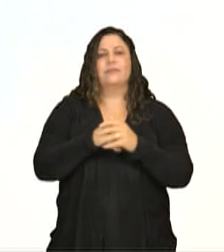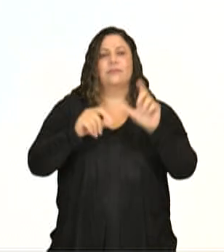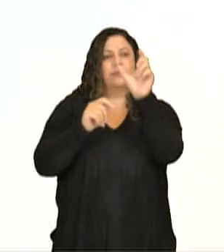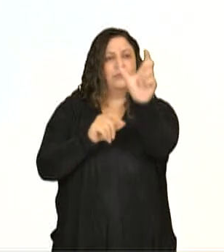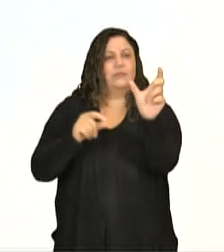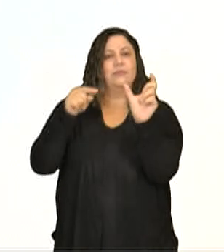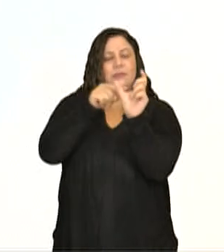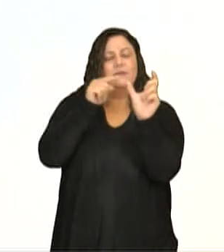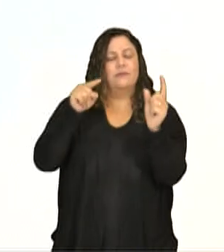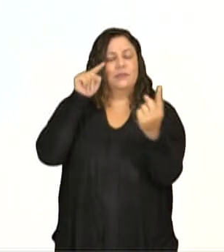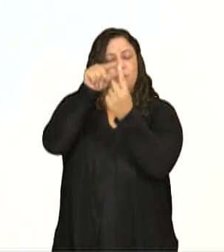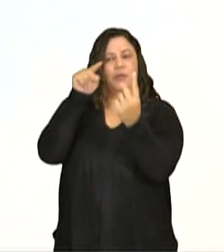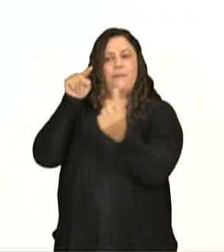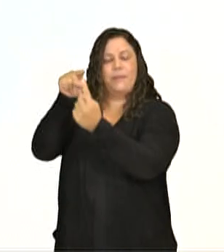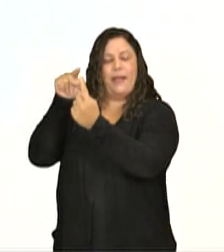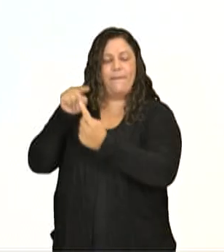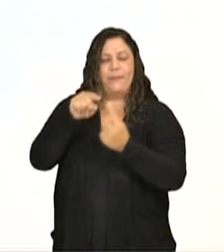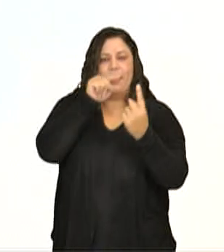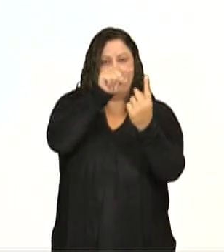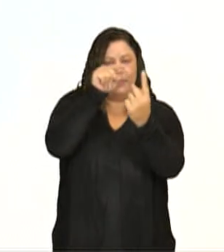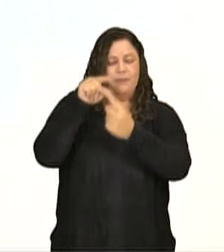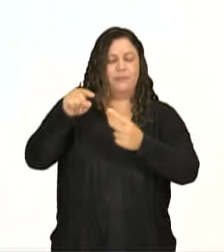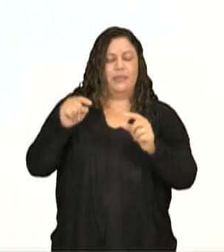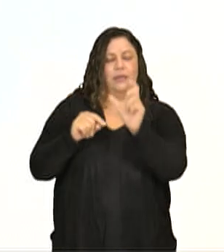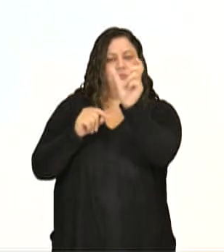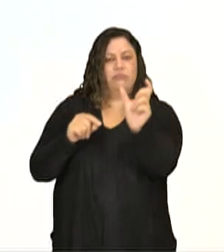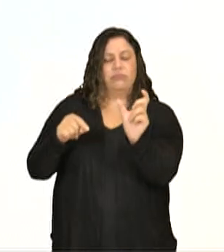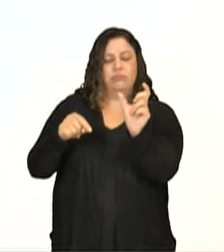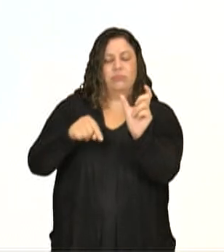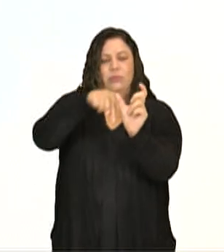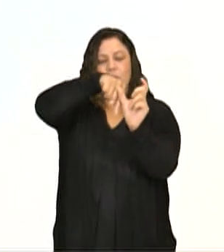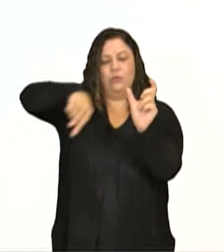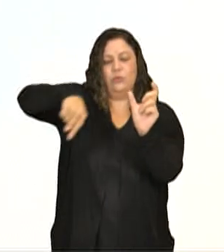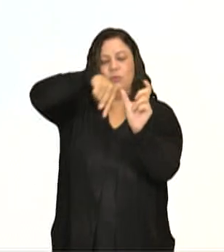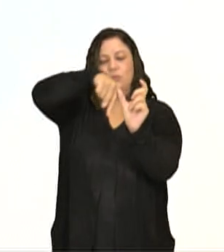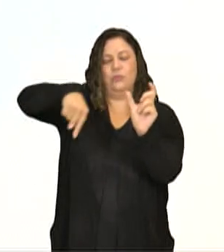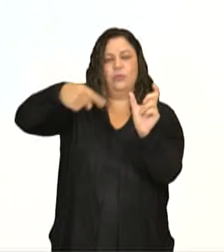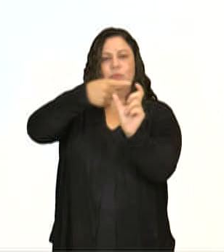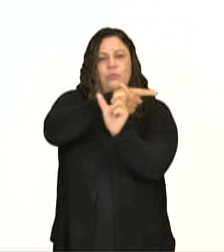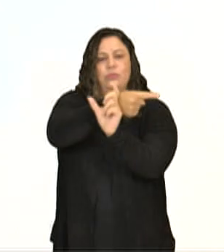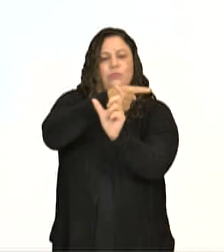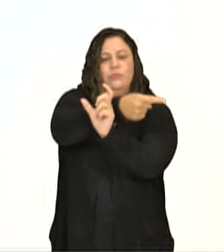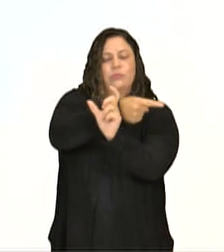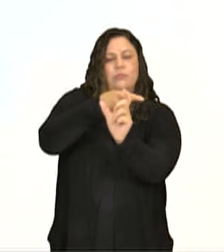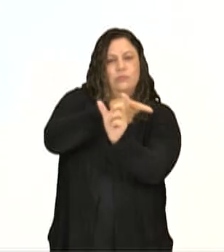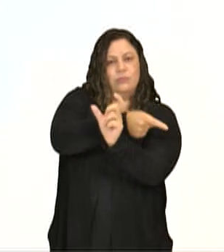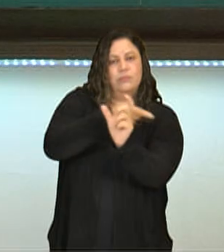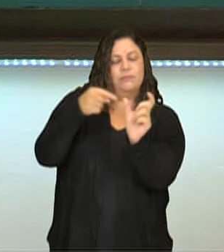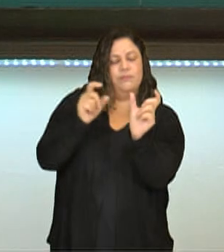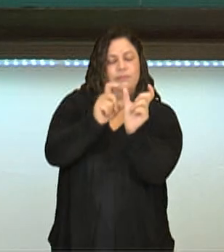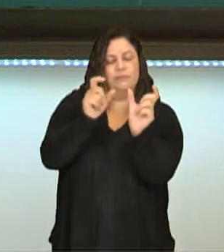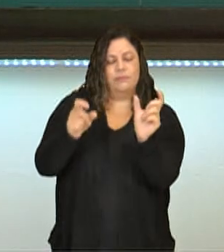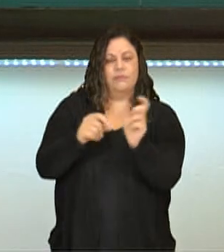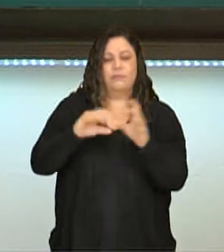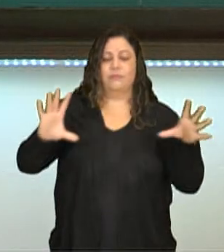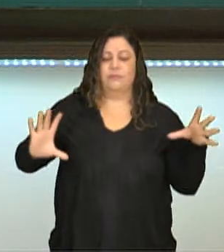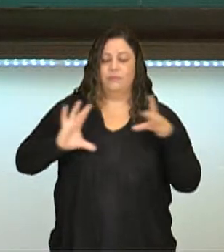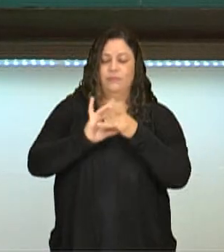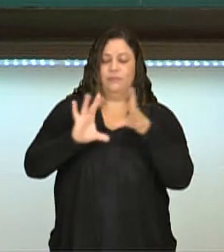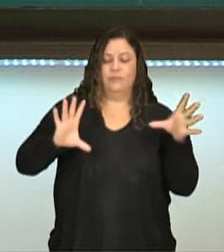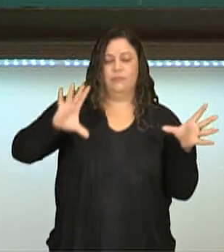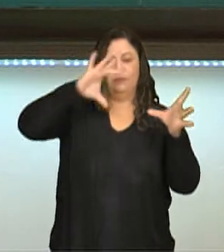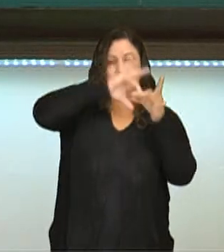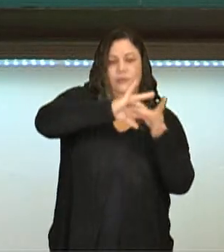especifica a estrutura, né? Tudo vai falar sobre a membrana plasmática. Anexos da membrana plasmática, e você consegue fazer um todo ali, você